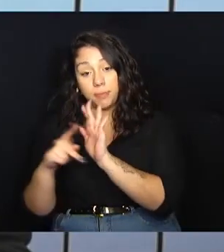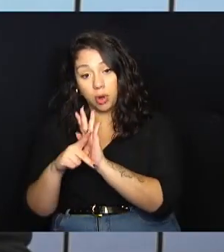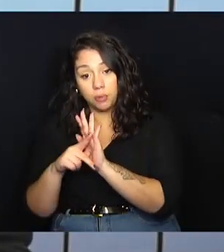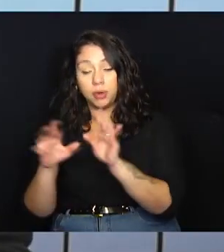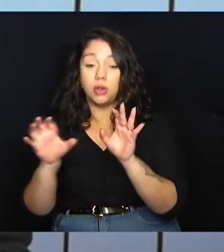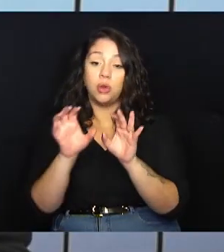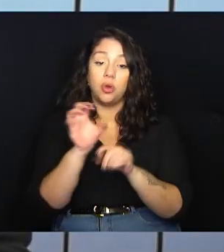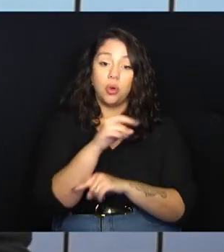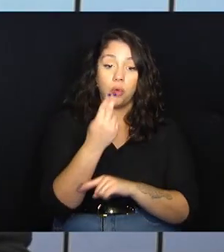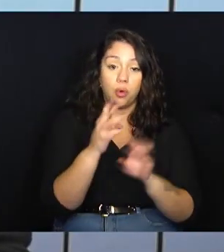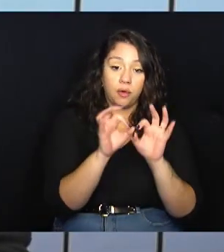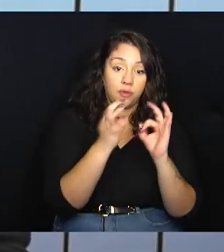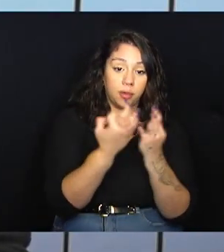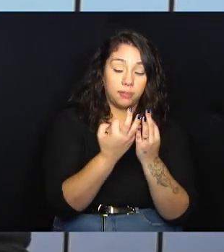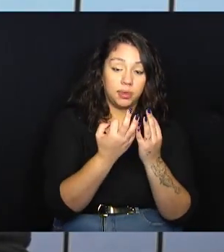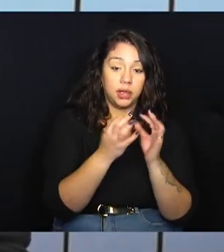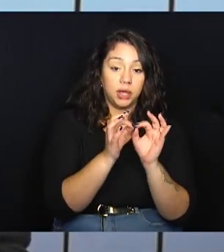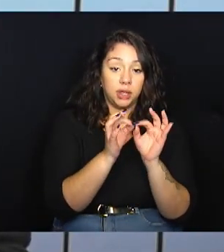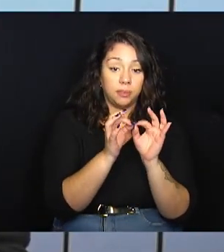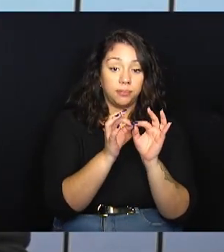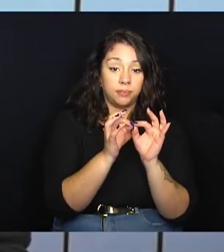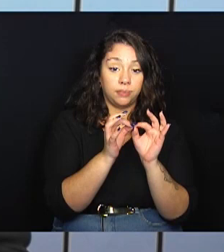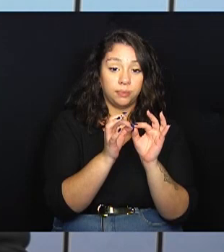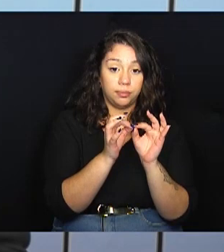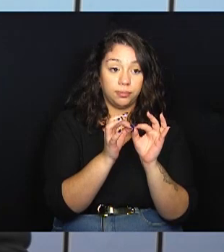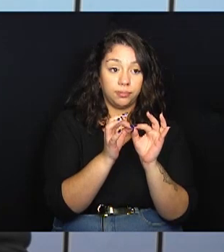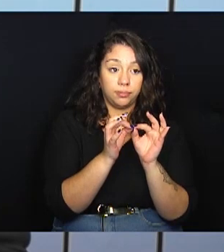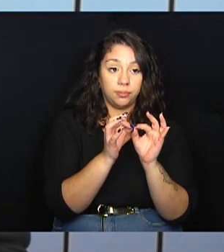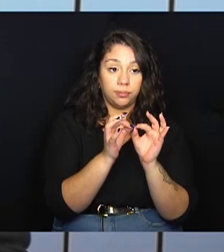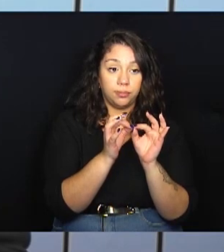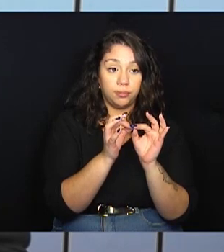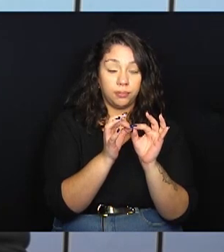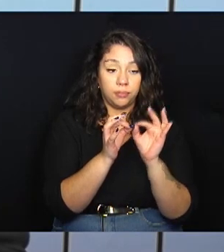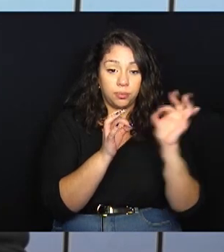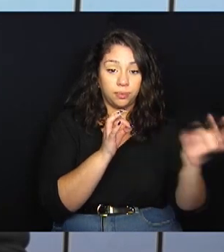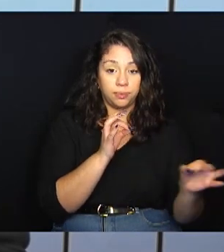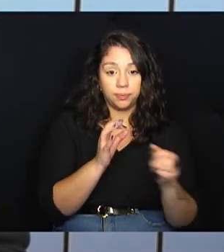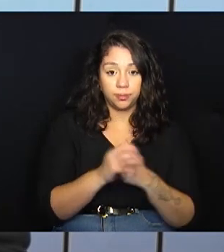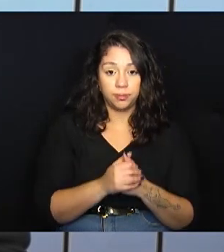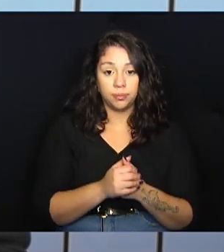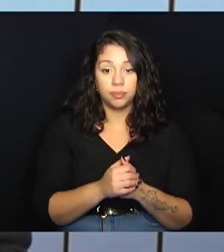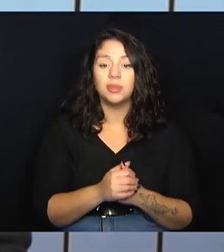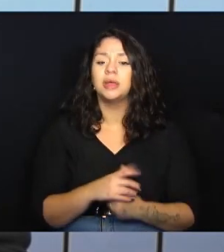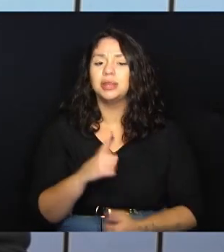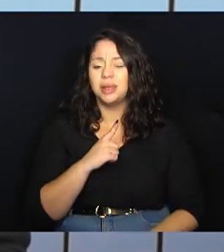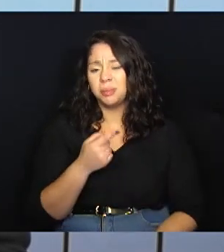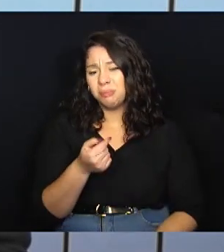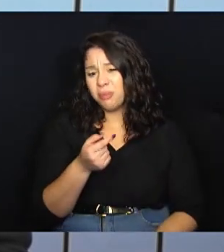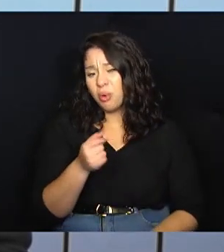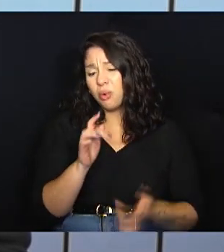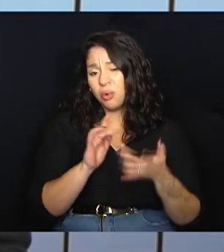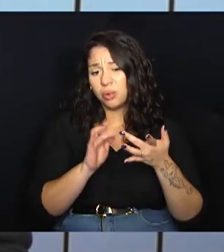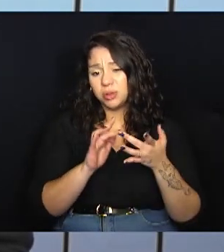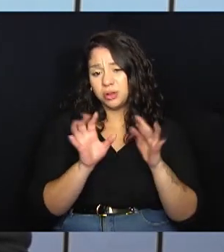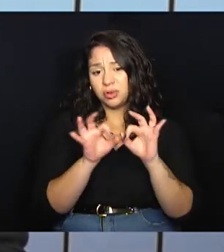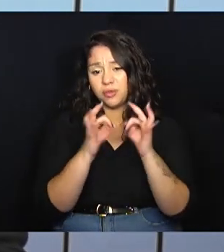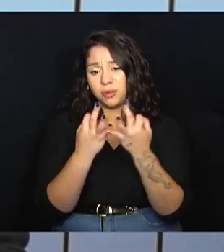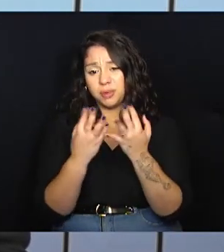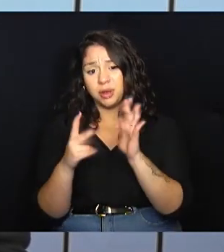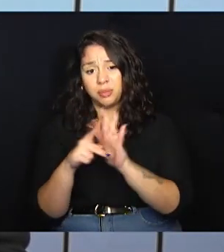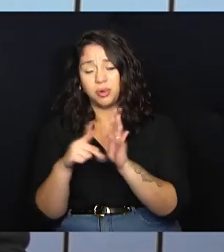o acolhimento, na verdade, haverá pouco contato com a família de origem, até porque temos